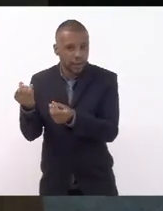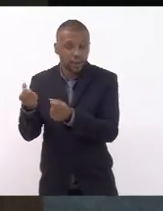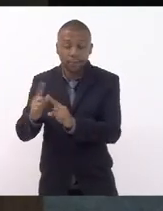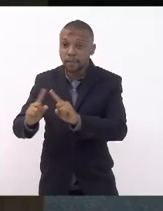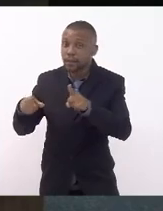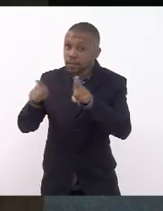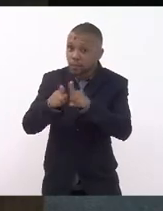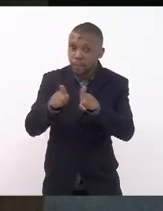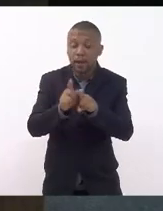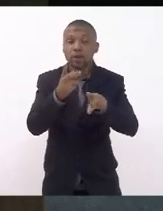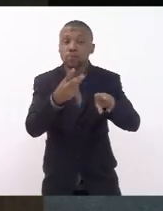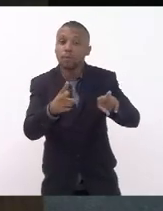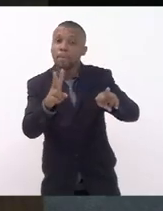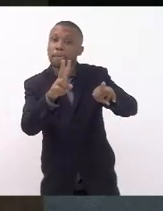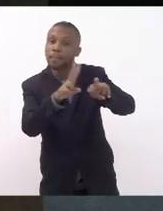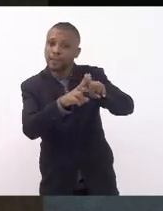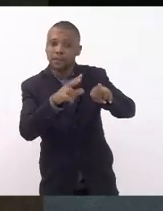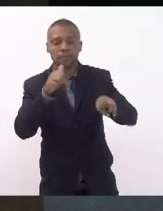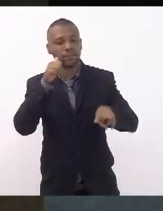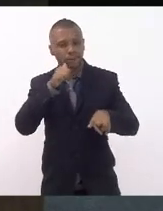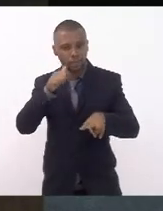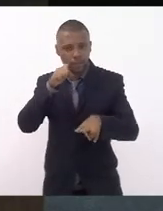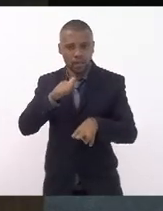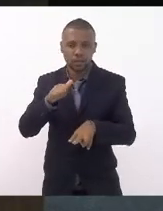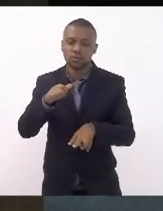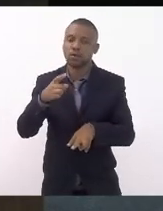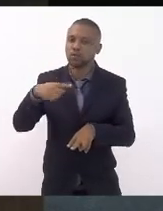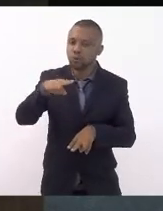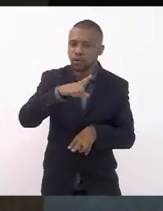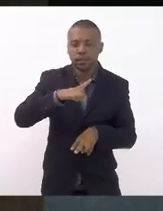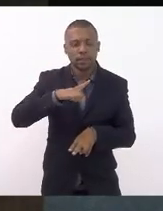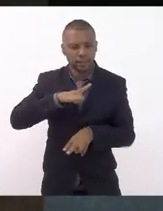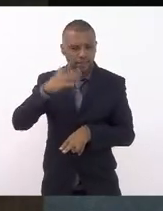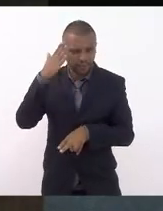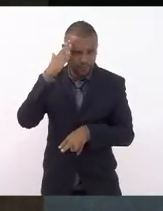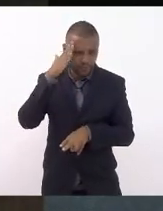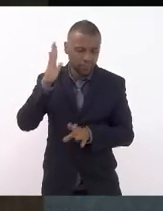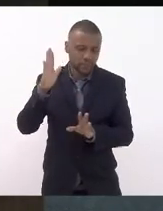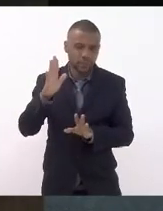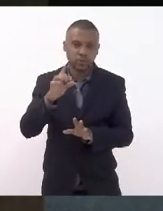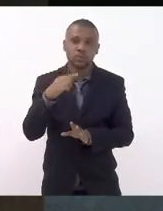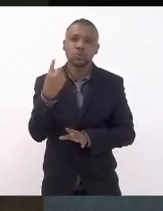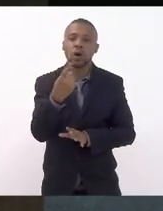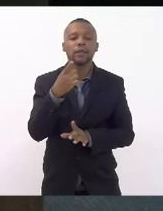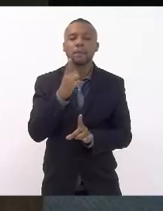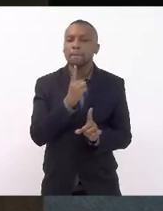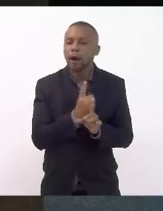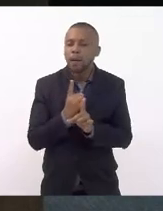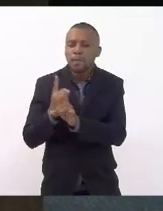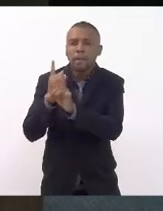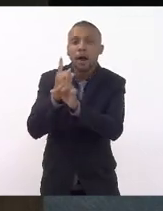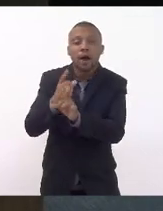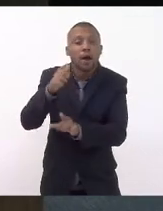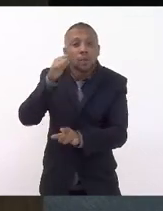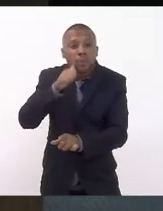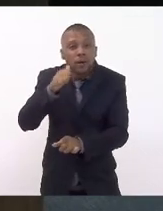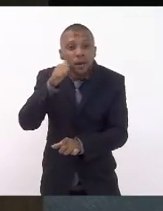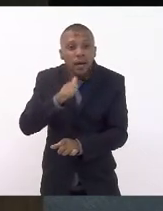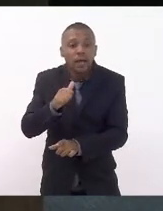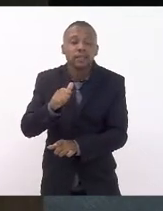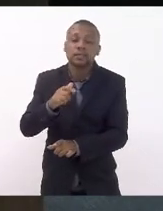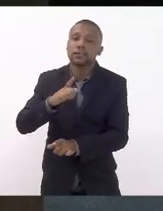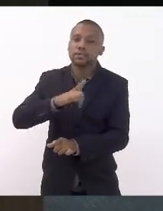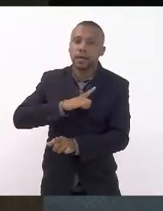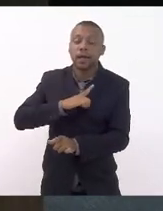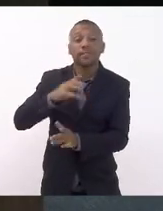nos presídios femininos. Para que o senhor tenha ideia, senhor presidente, nós encontramos mulheres que,